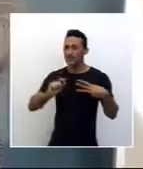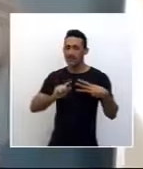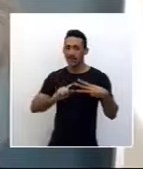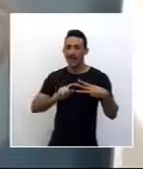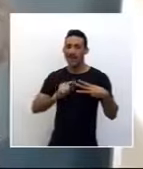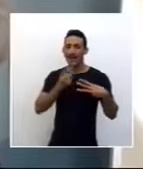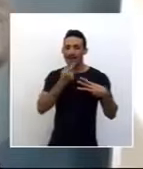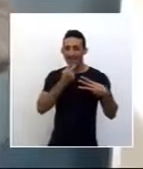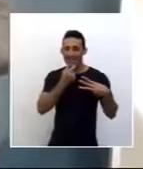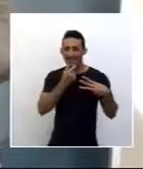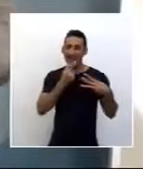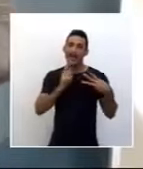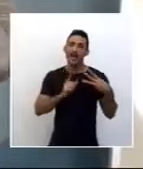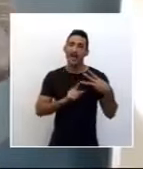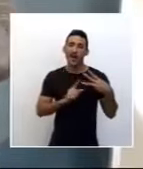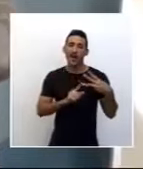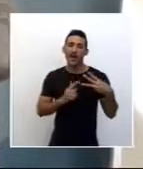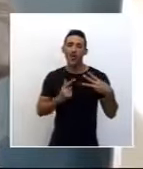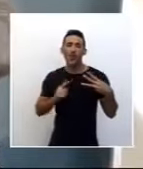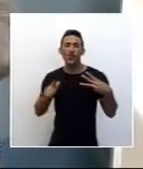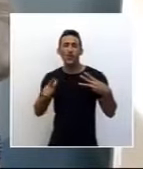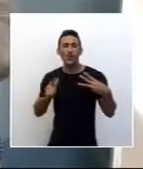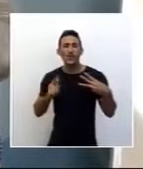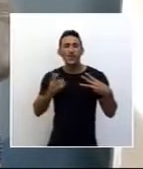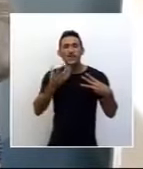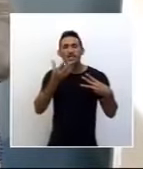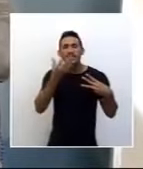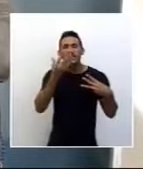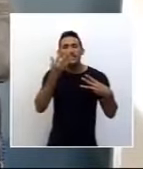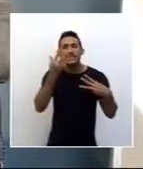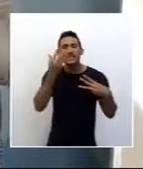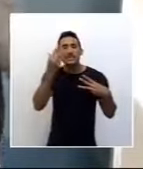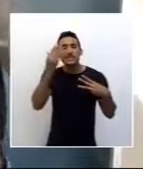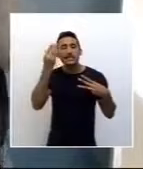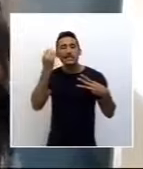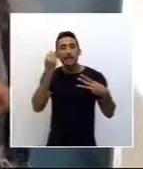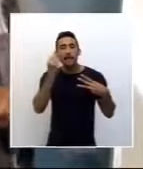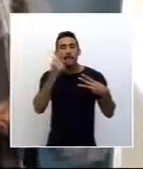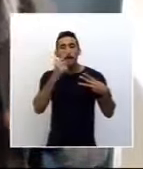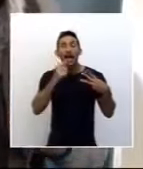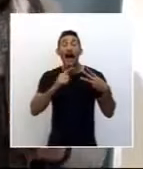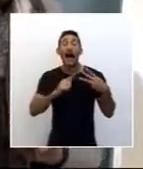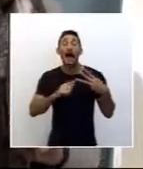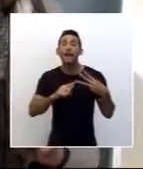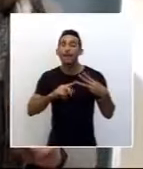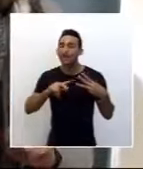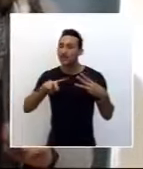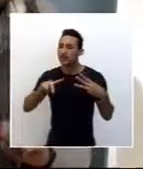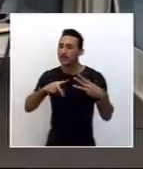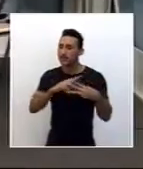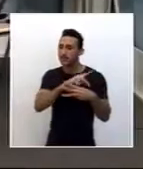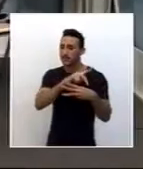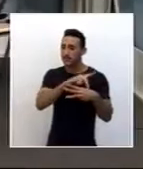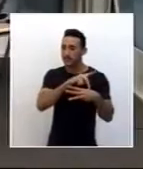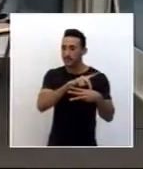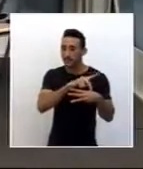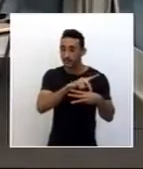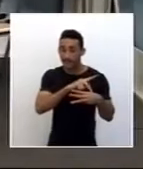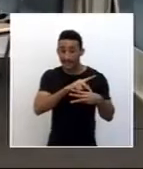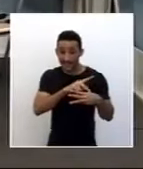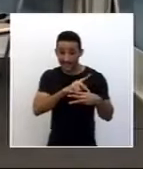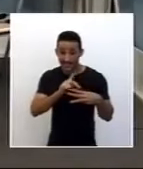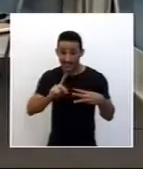England eu esqueci elas são três Qual é o ok